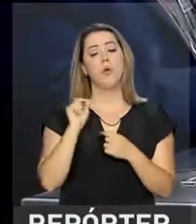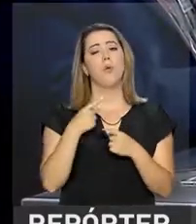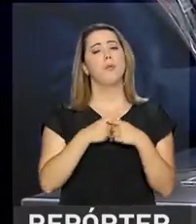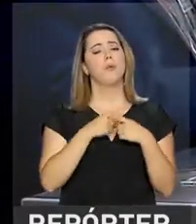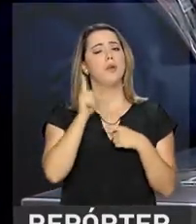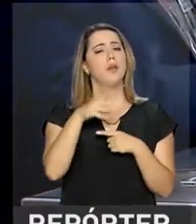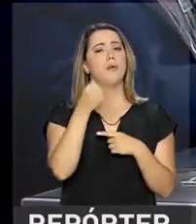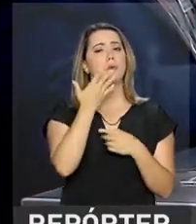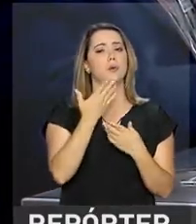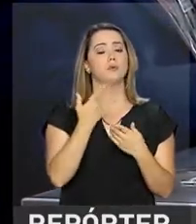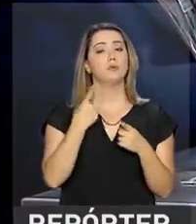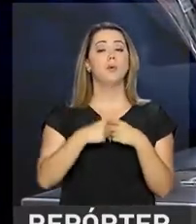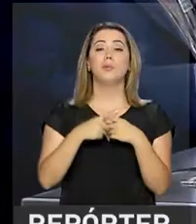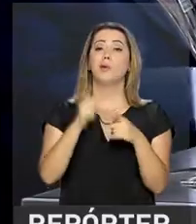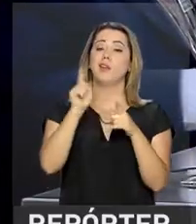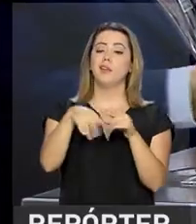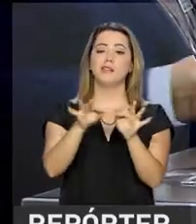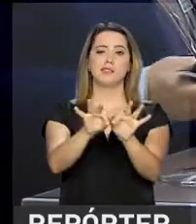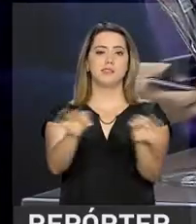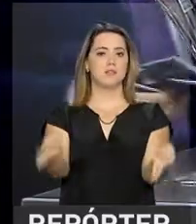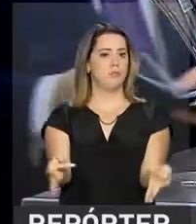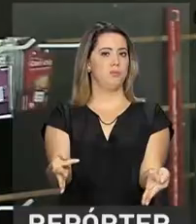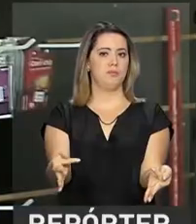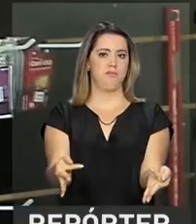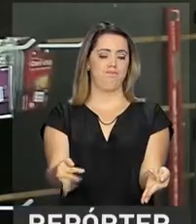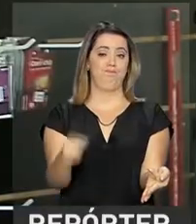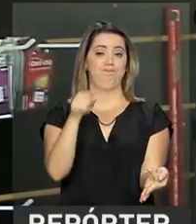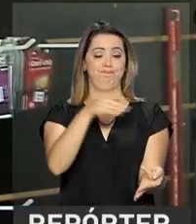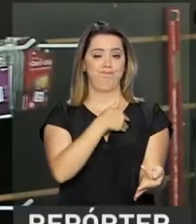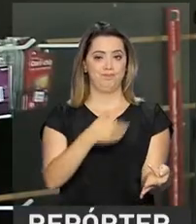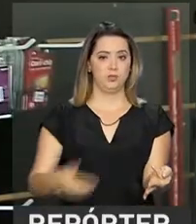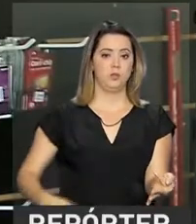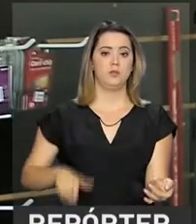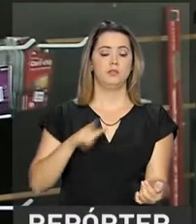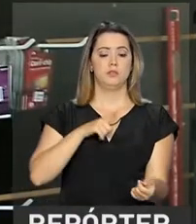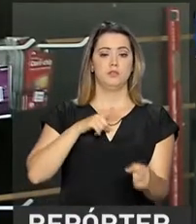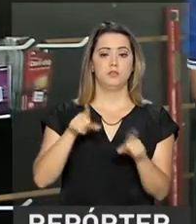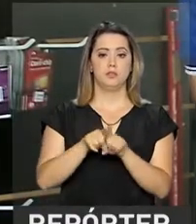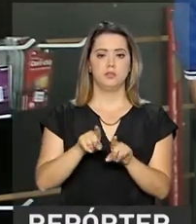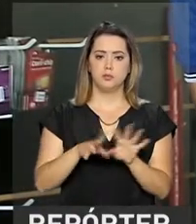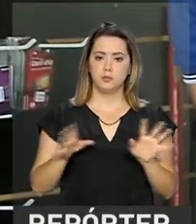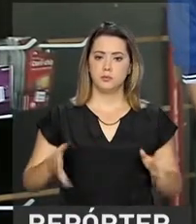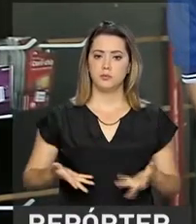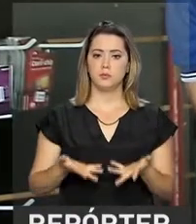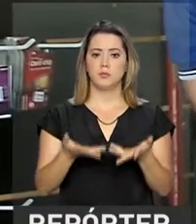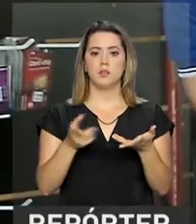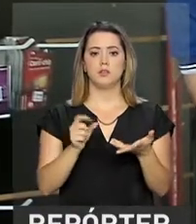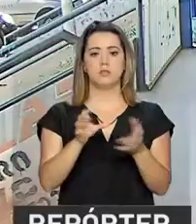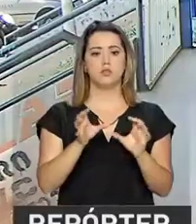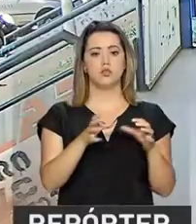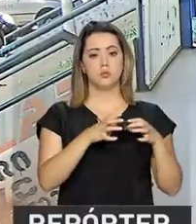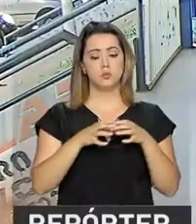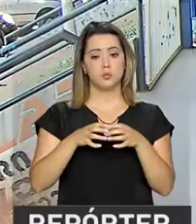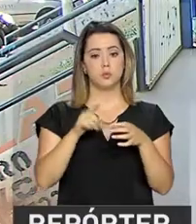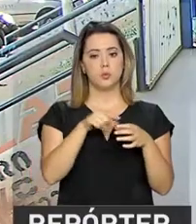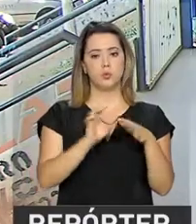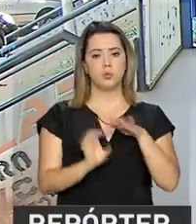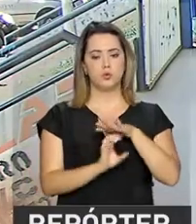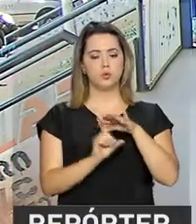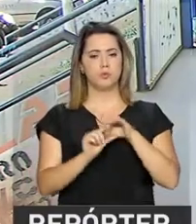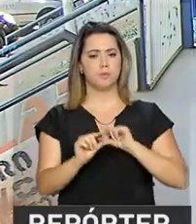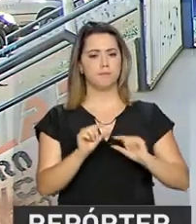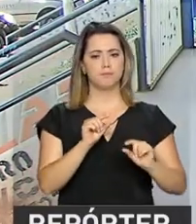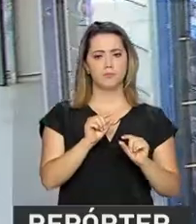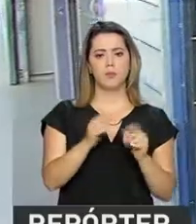está na simplificação de processos o governo possui também incentivos para a categoria com créditos